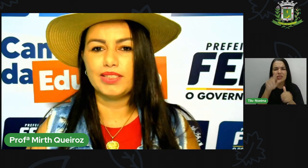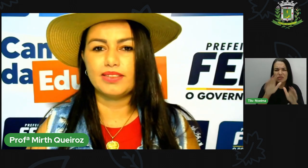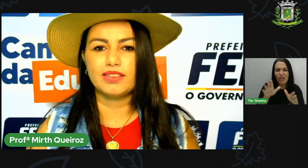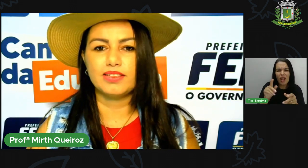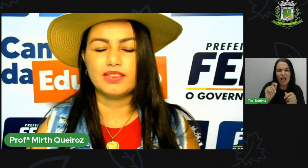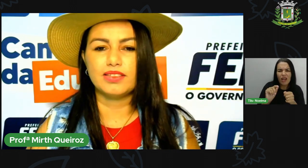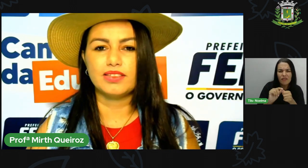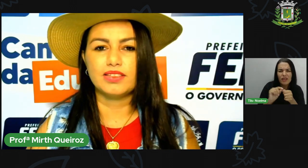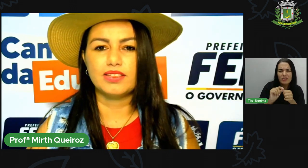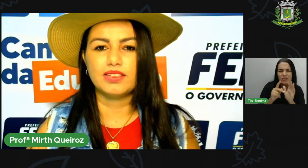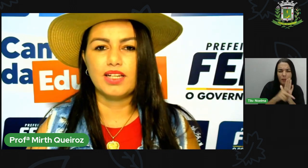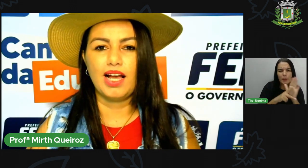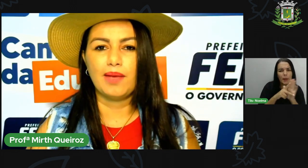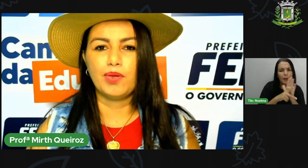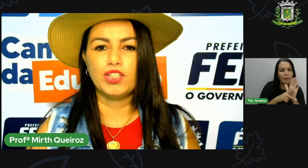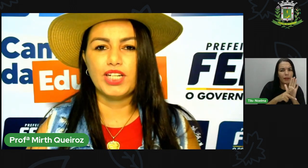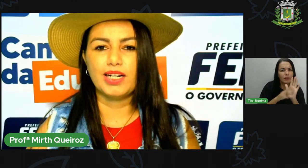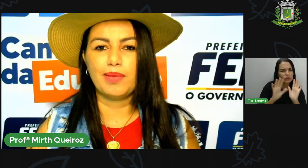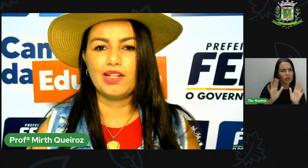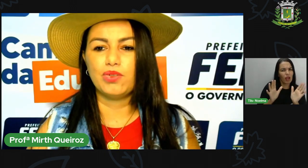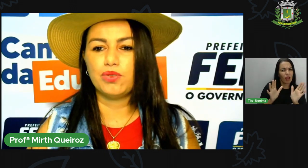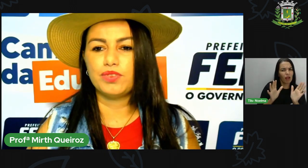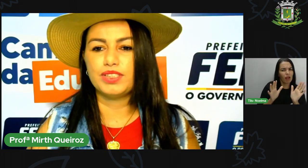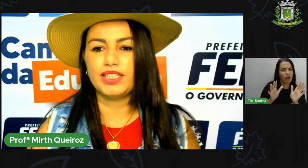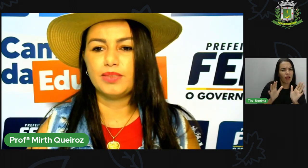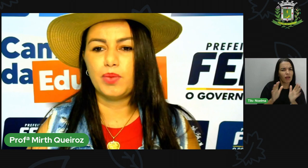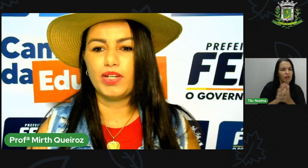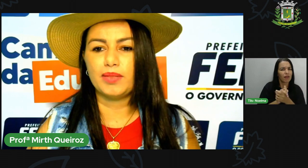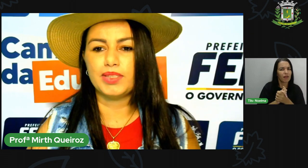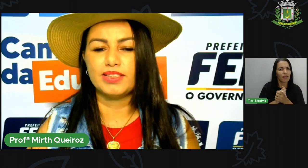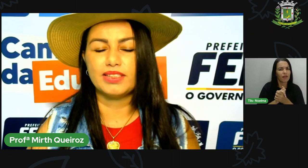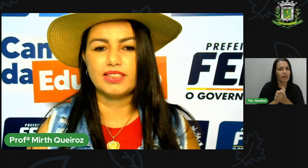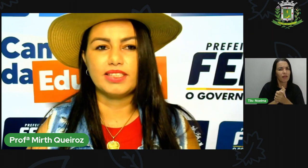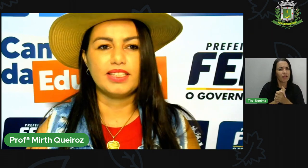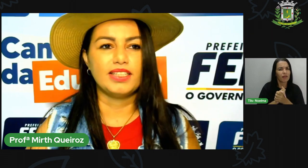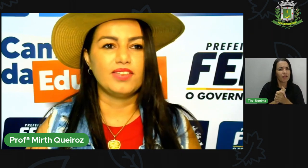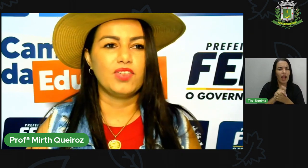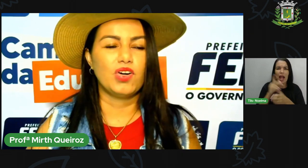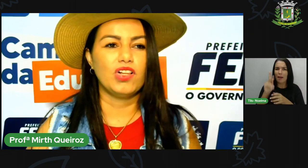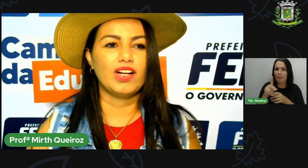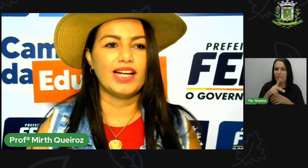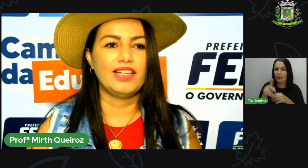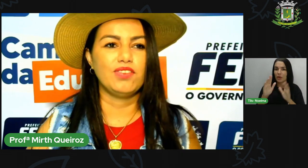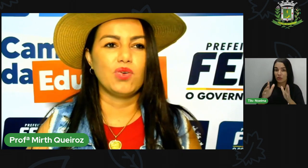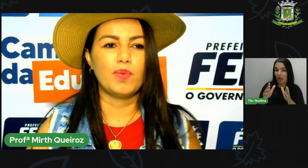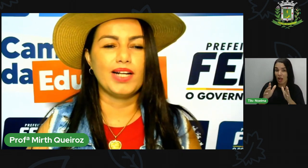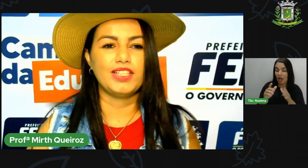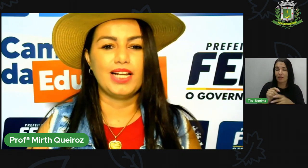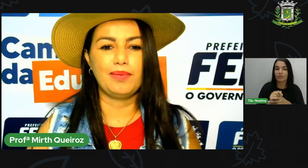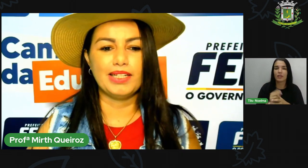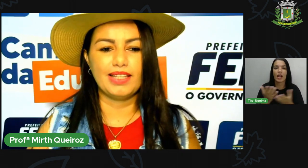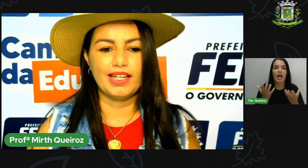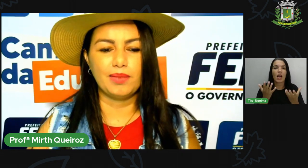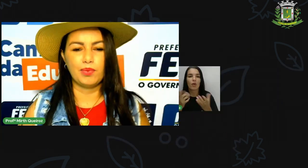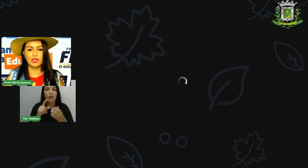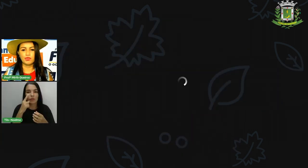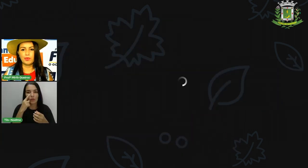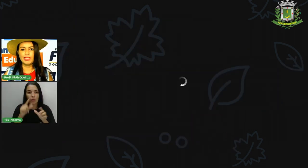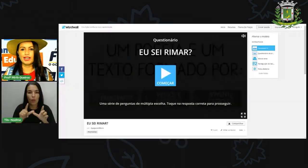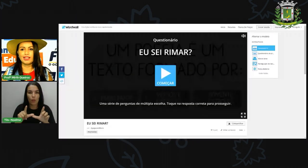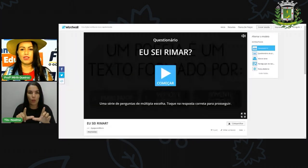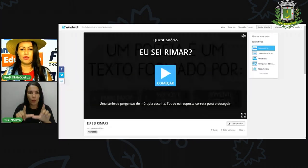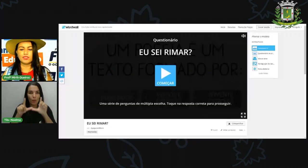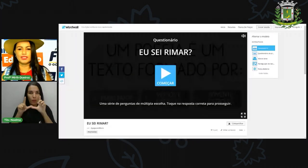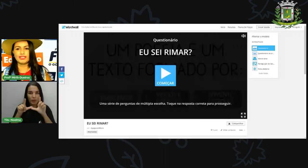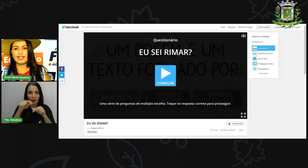poemas? A Pró já trabalhou com vocês poemas? Vou colocar aqui, vou compartilhar minha tela porque